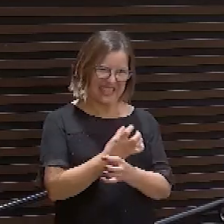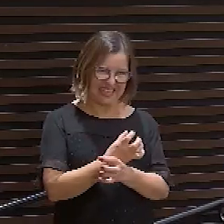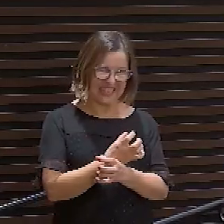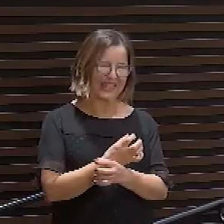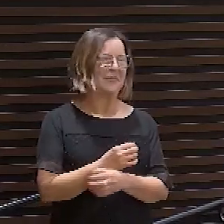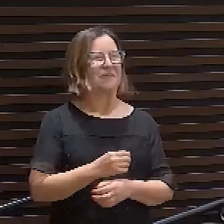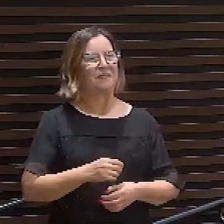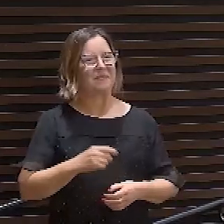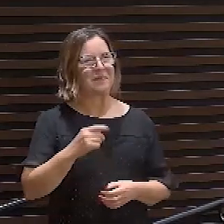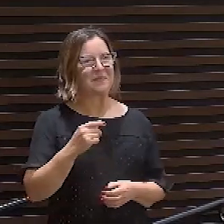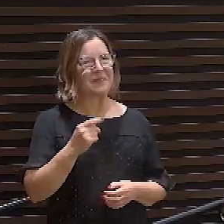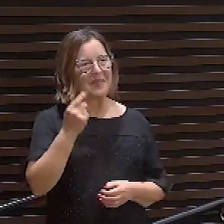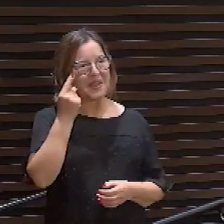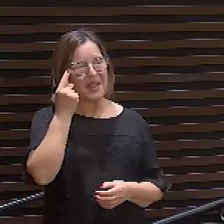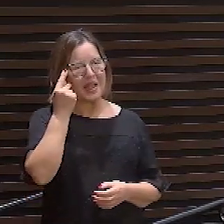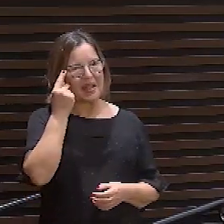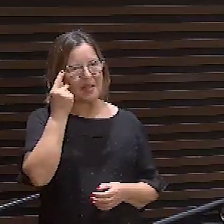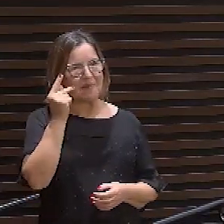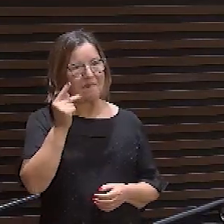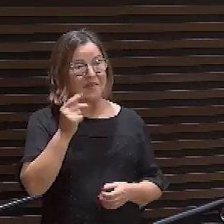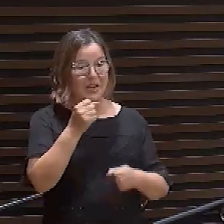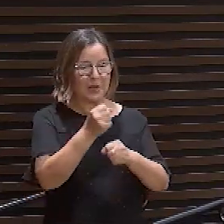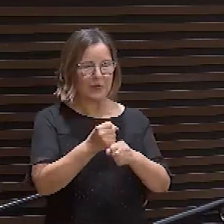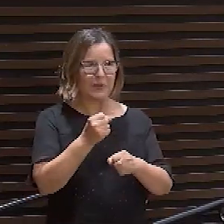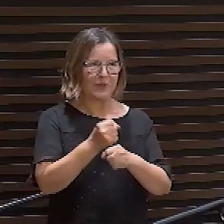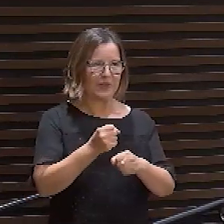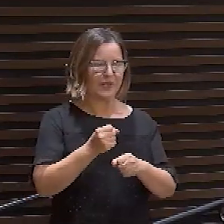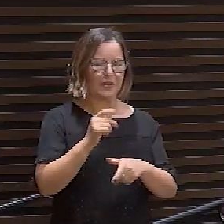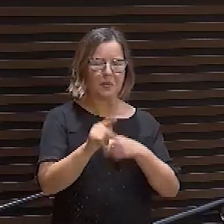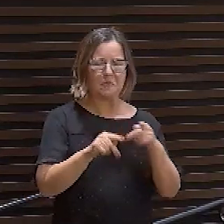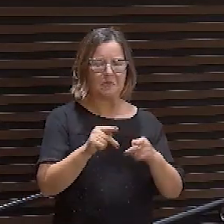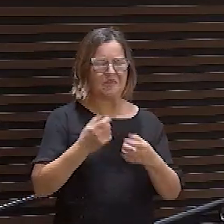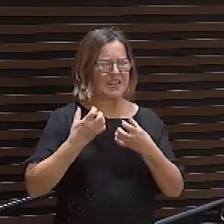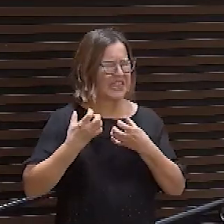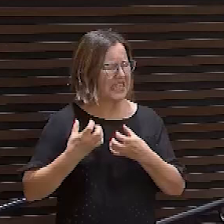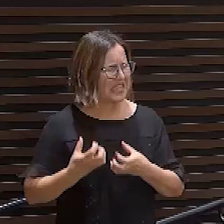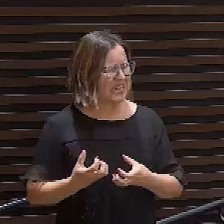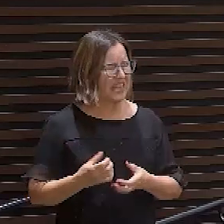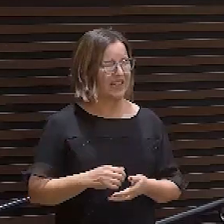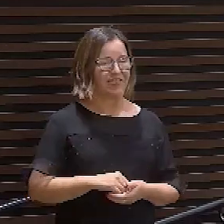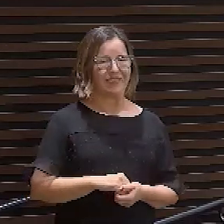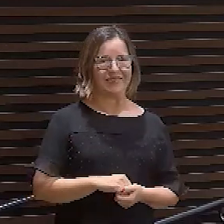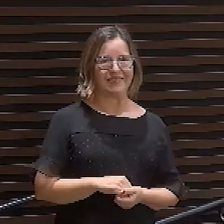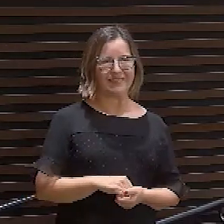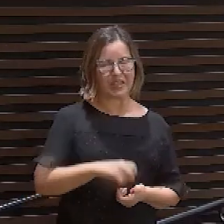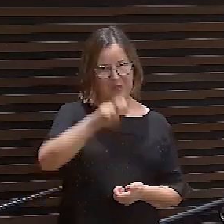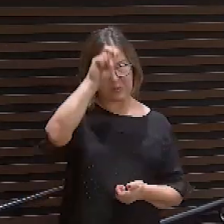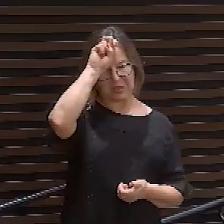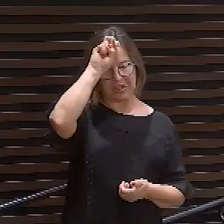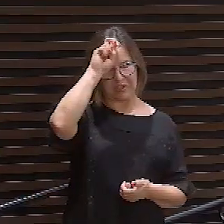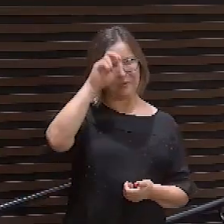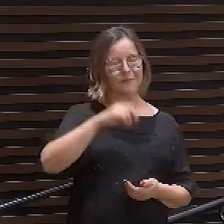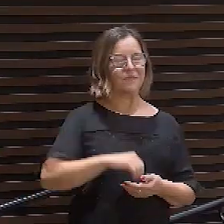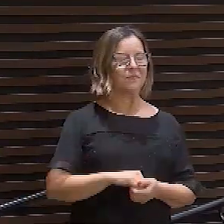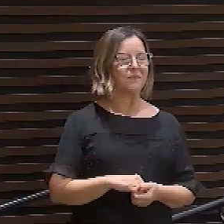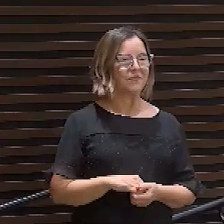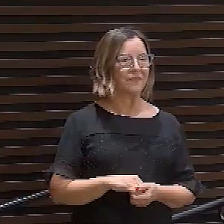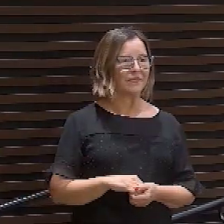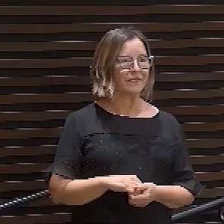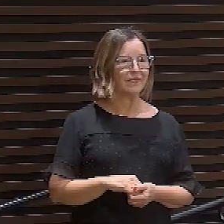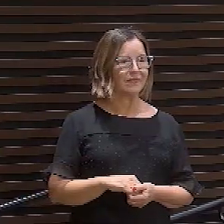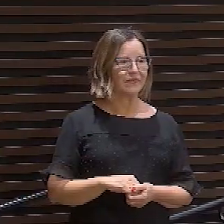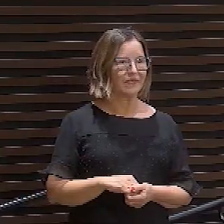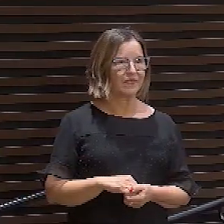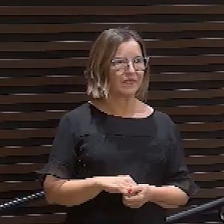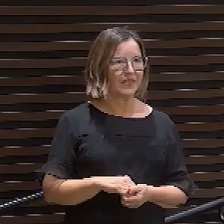estão exaustos. Se nós fizermos uma pesquisa sobre o nível